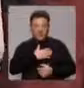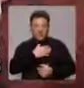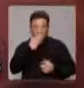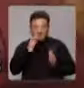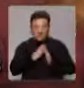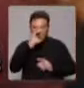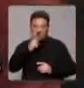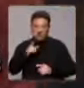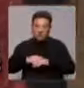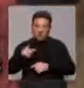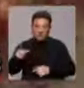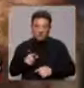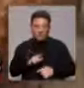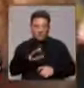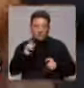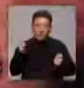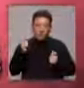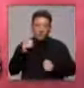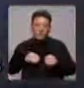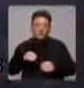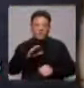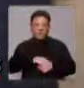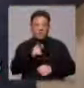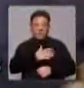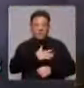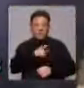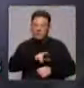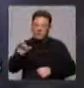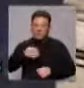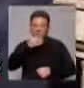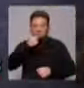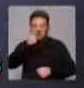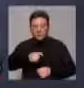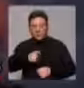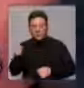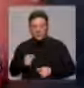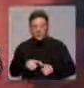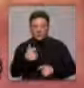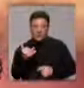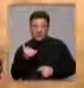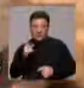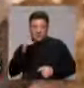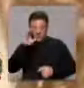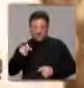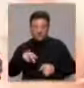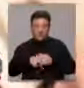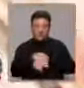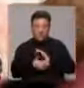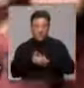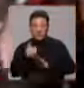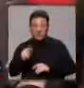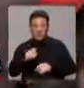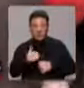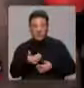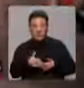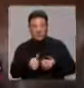fora e só em campanha eleitoral. Porquê é que não querem lá fora dar uma palavra às pessoas? O vice-primeiro-ministro entrou e saiu pelas traseiras